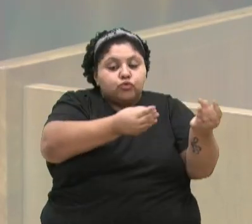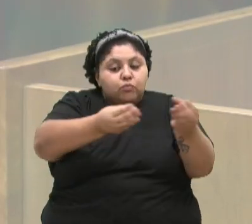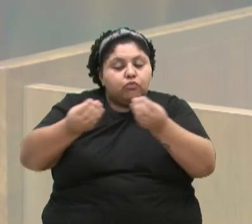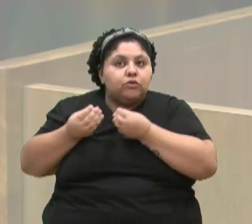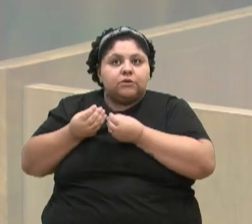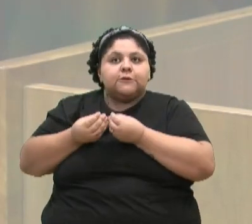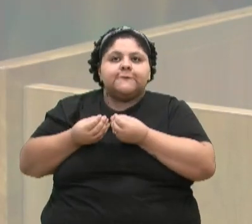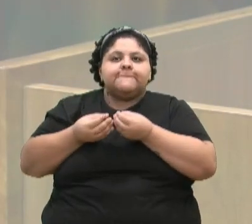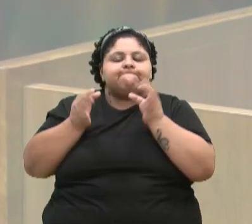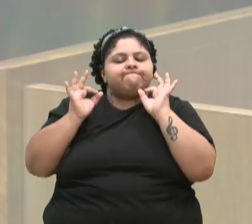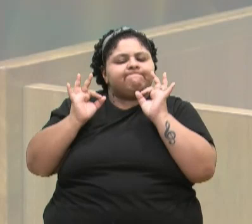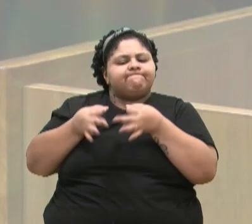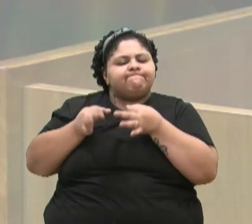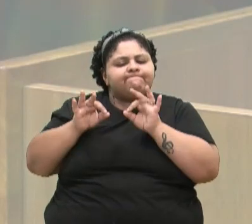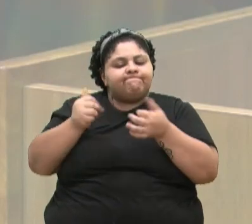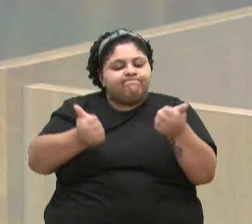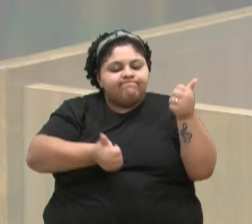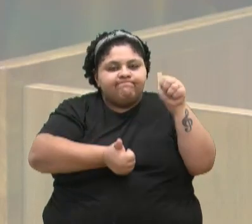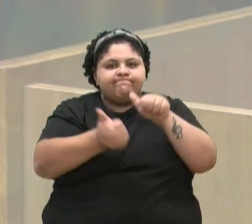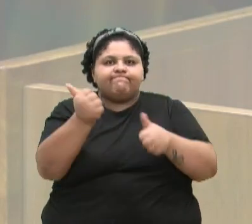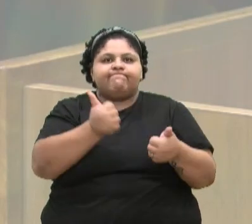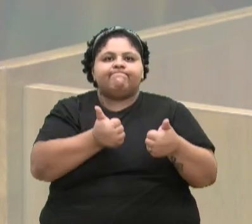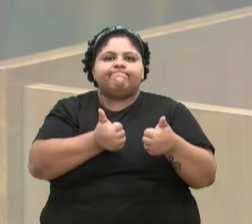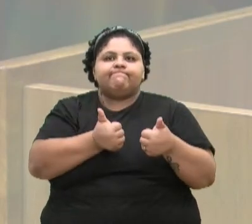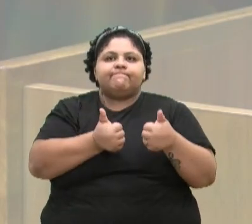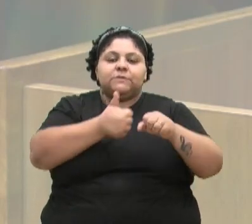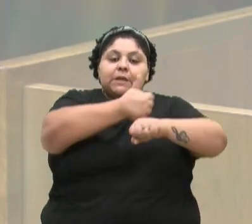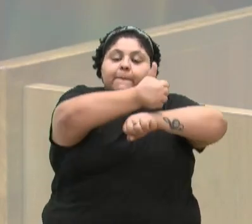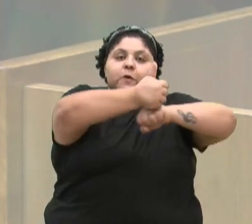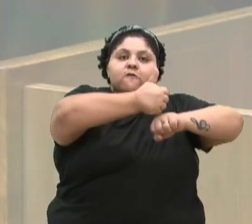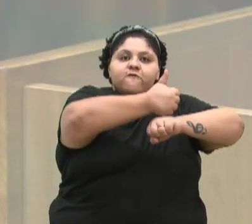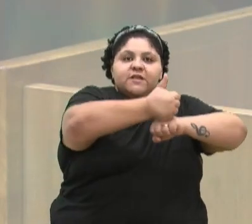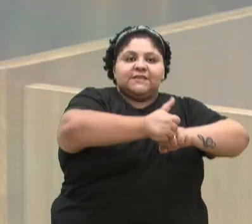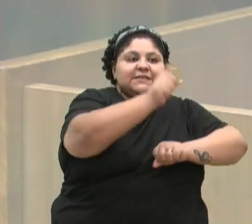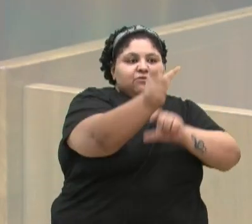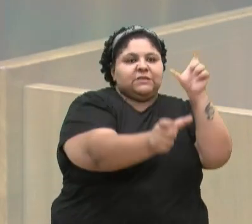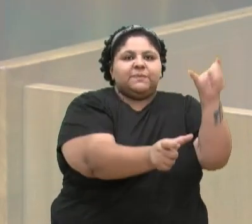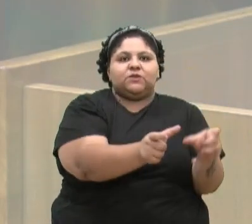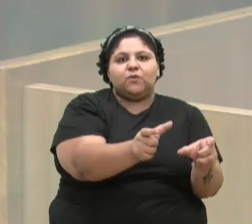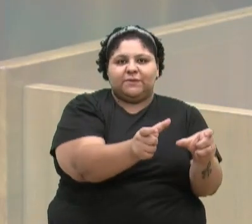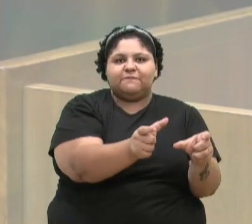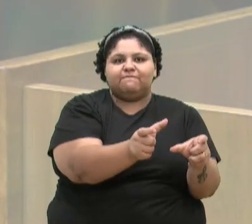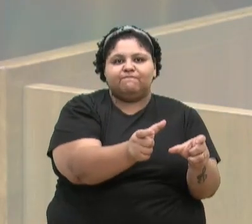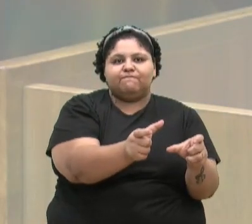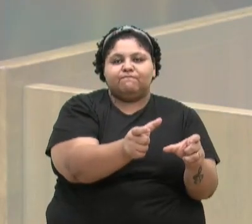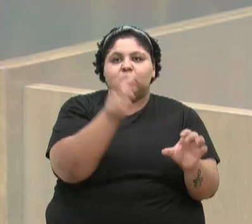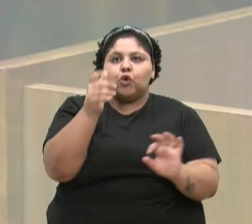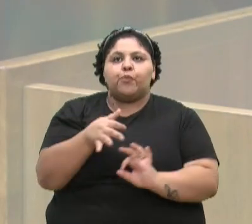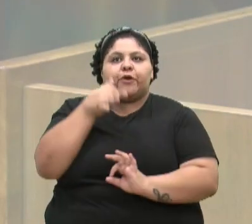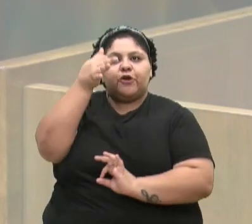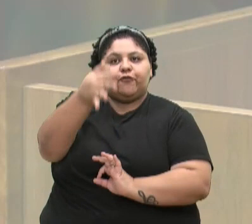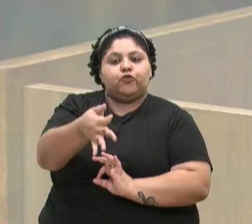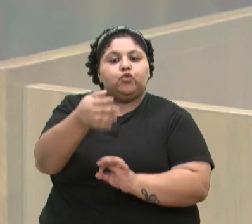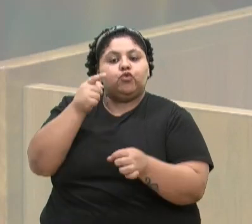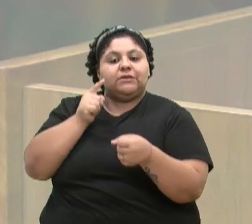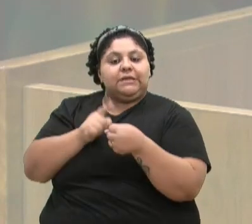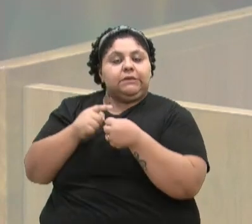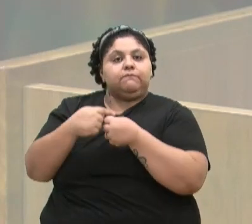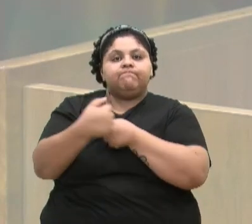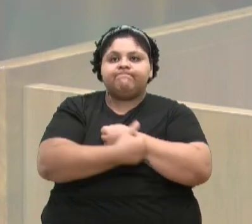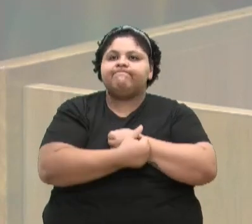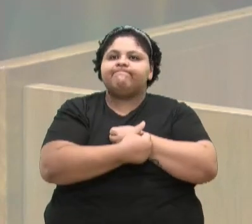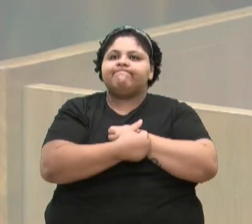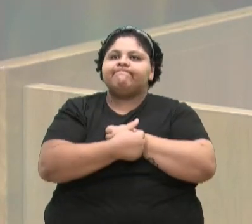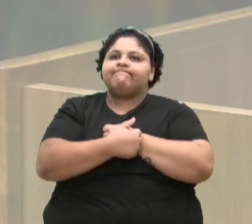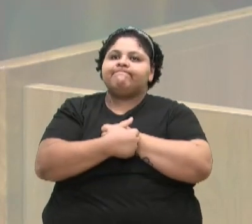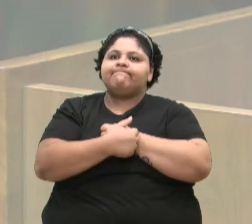na excelência, na qualidade, na profissionalização das pessoas, para que o futuro da cidade seja